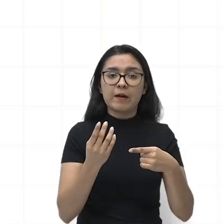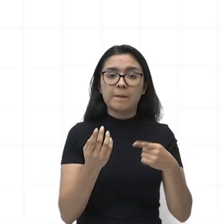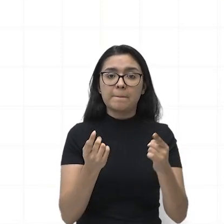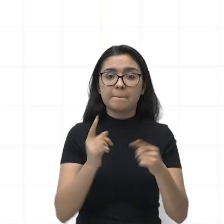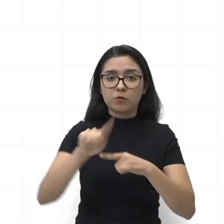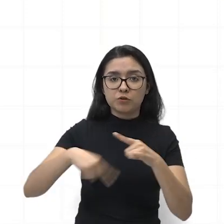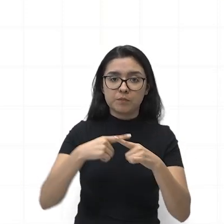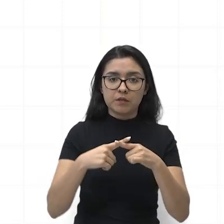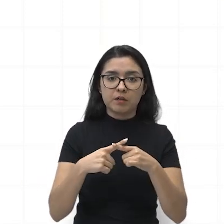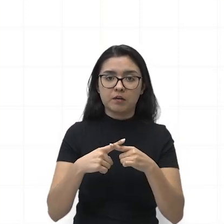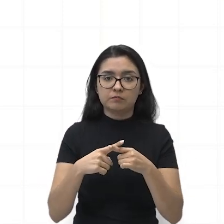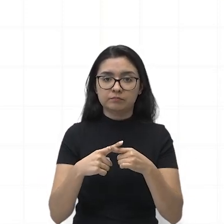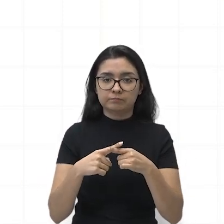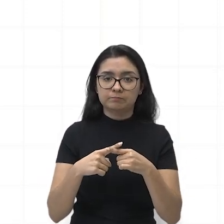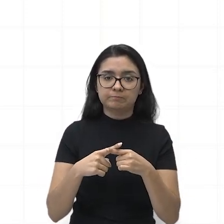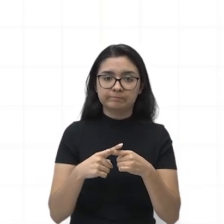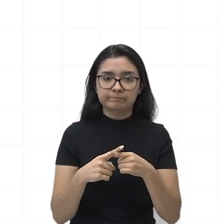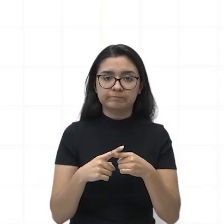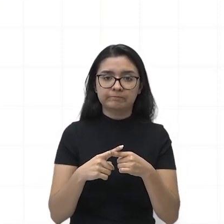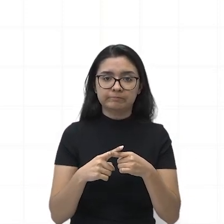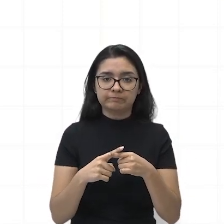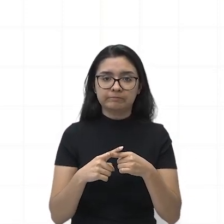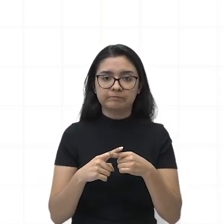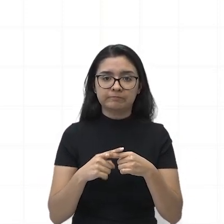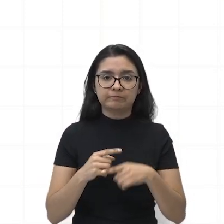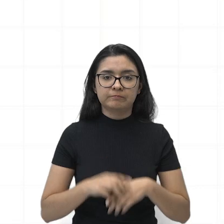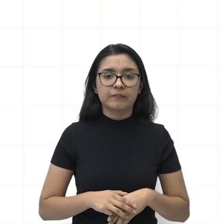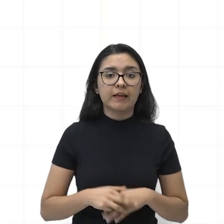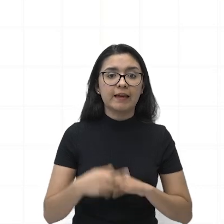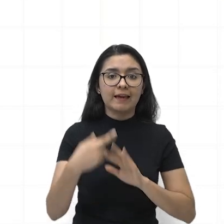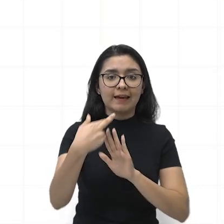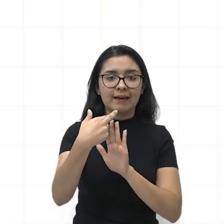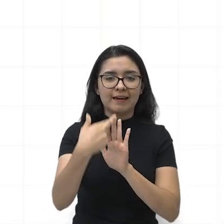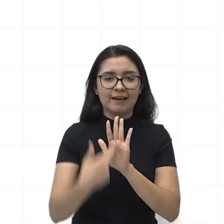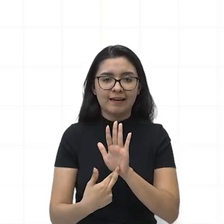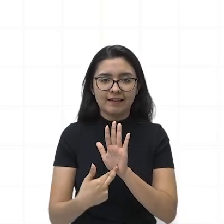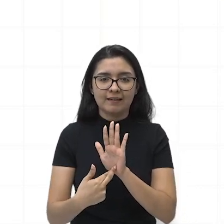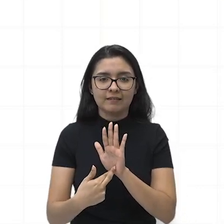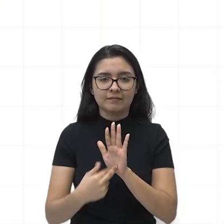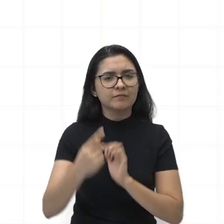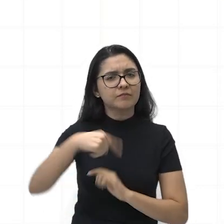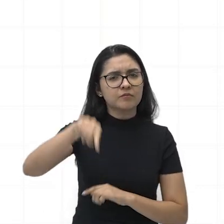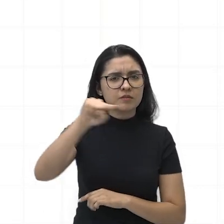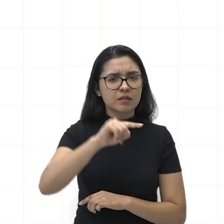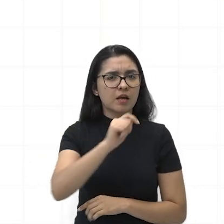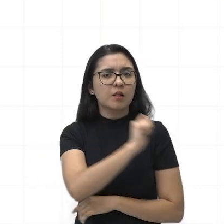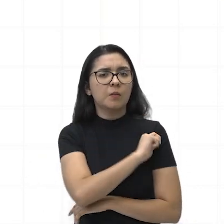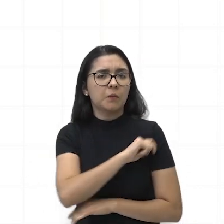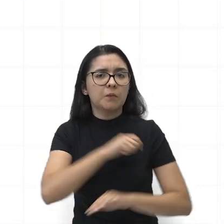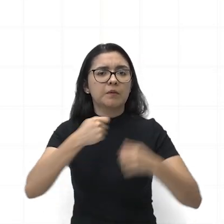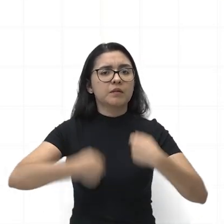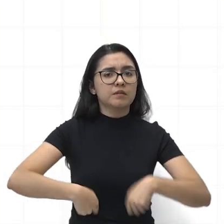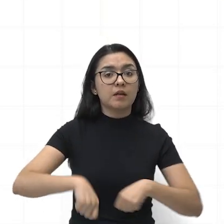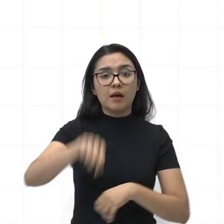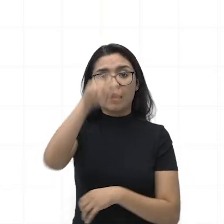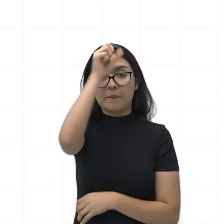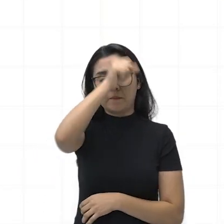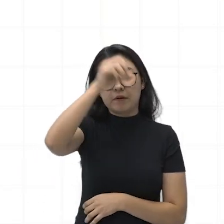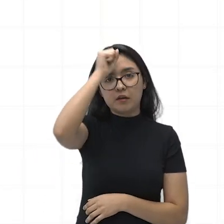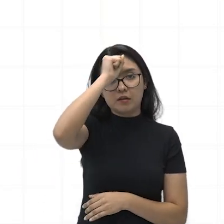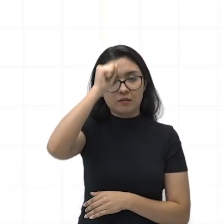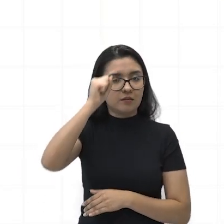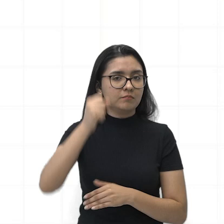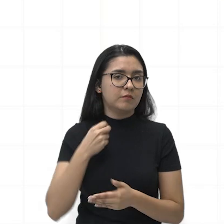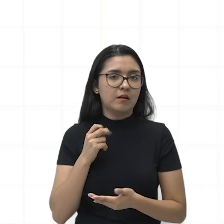segunda fração. Olha, essa é a regra, pessoal. Se você, como aluno, você tem que aprender e se levar para